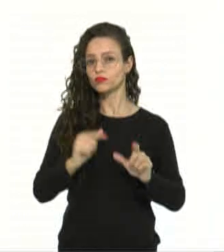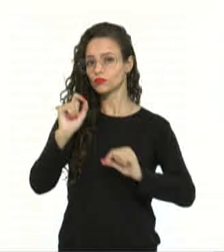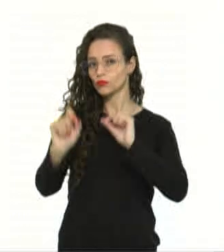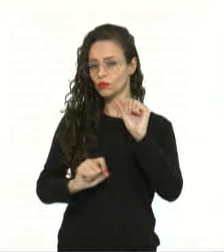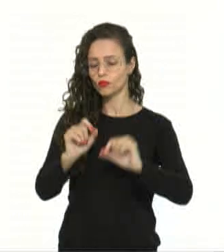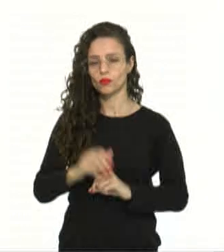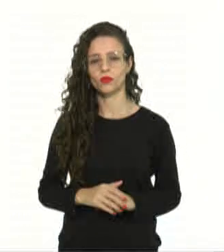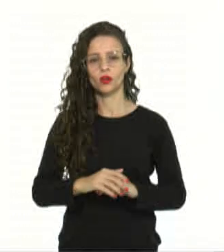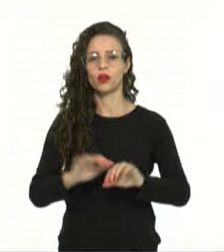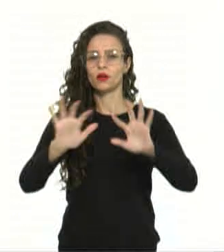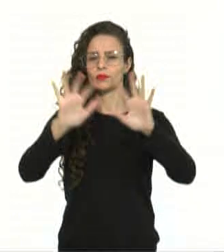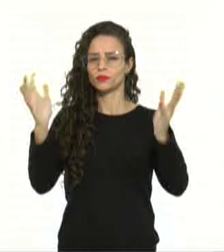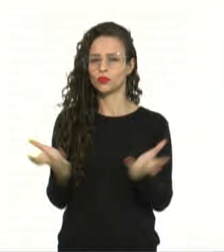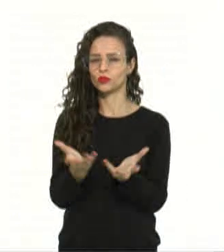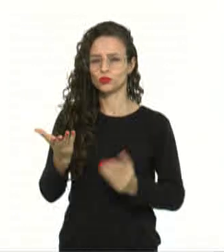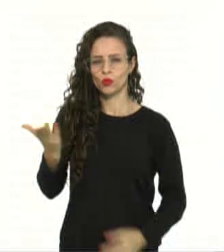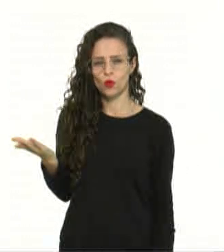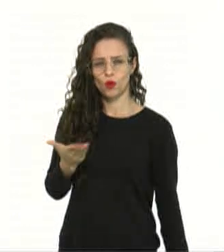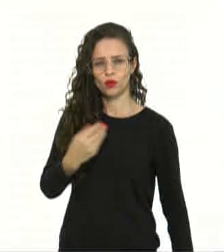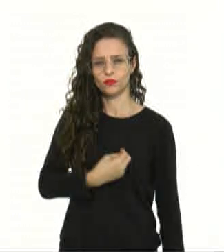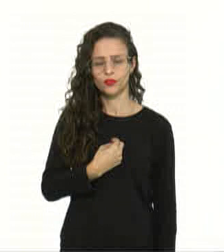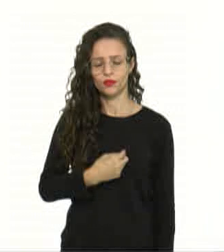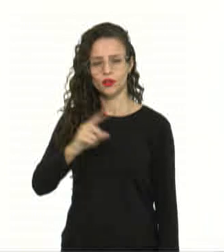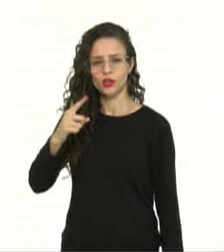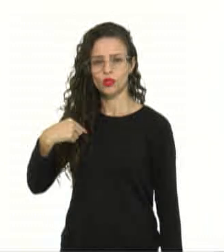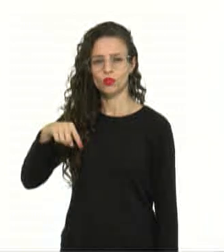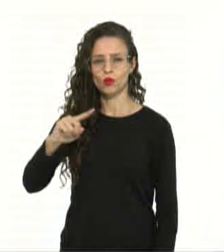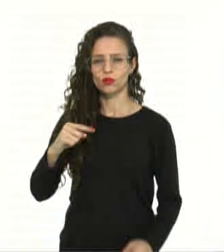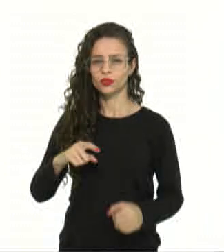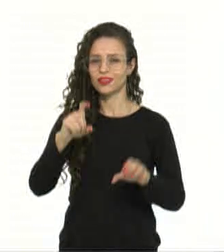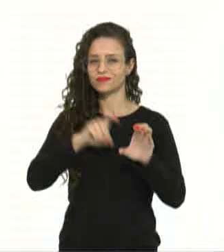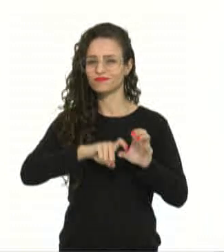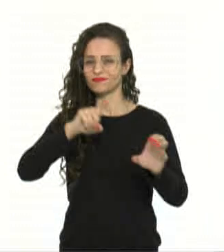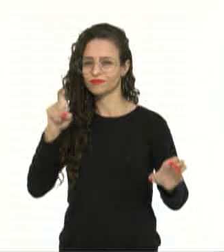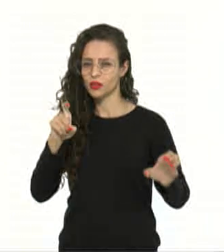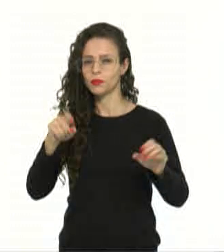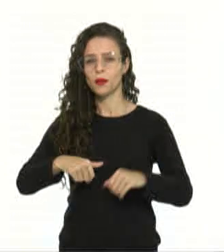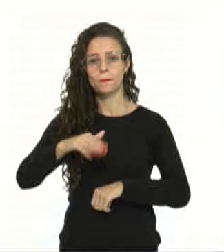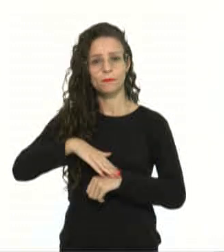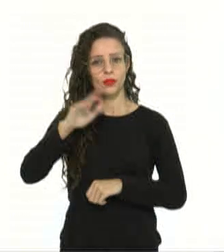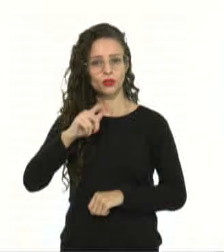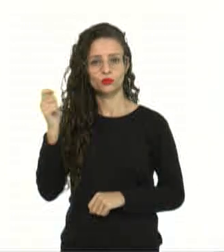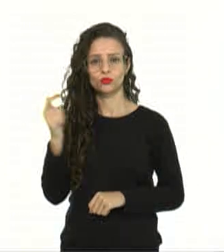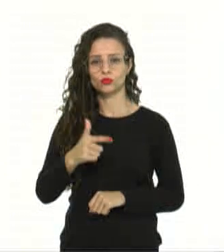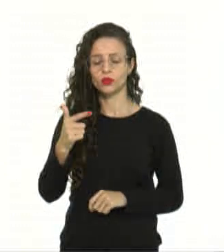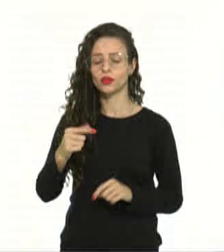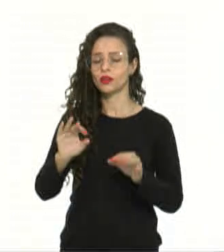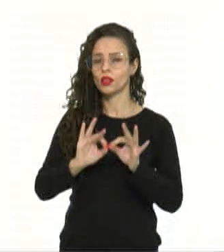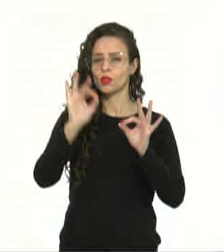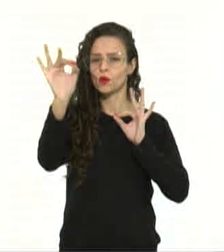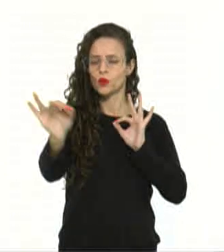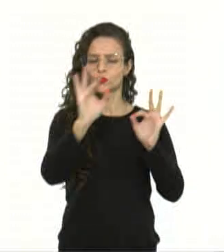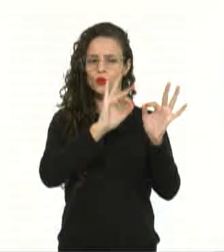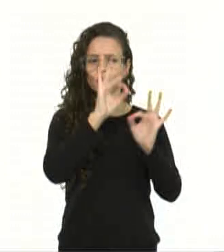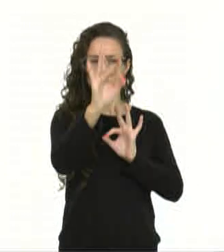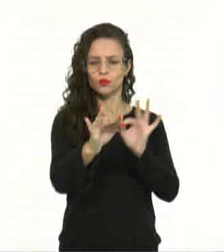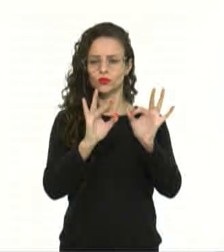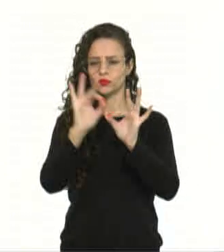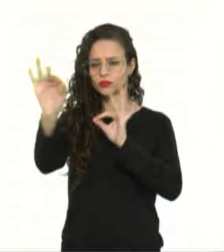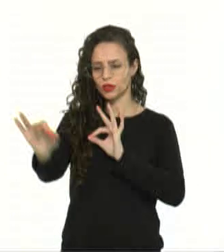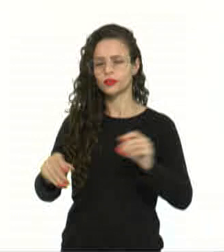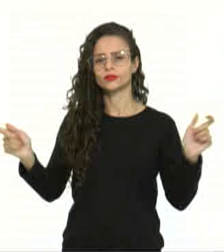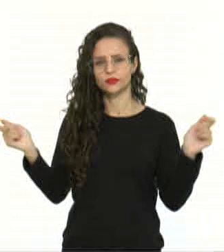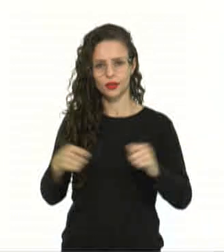o mundo em que vivemos hoje nos faz muito mais interdependentes, mesmo a milhares de quilômetros de distância do que